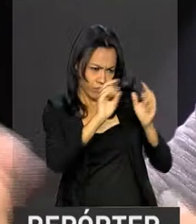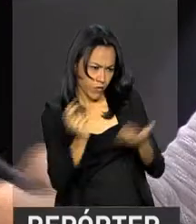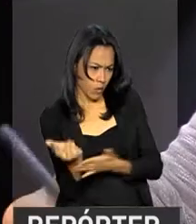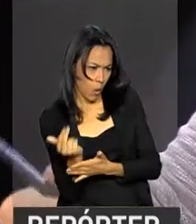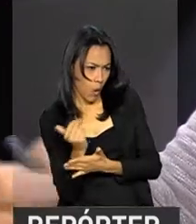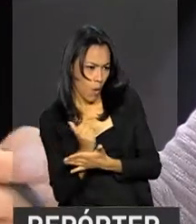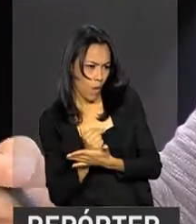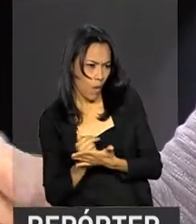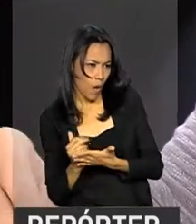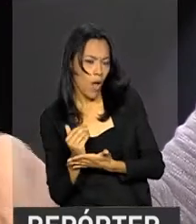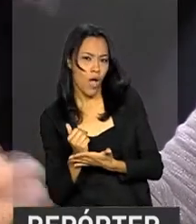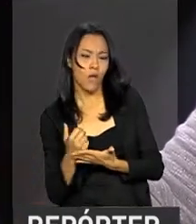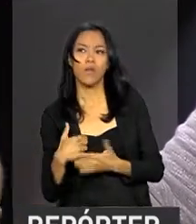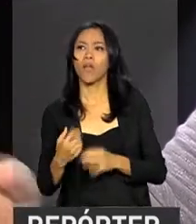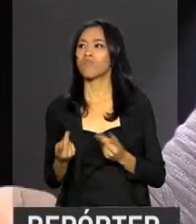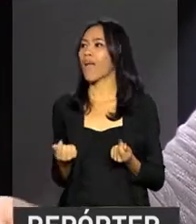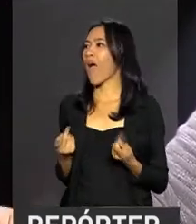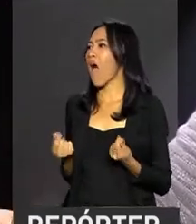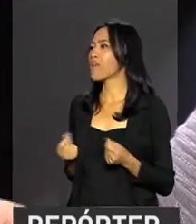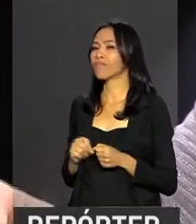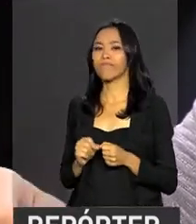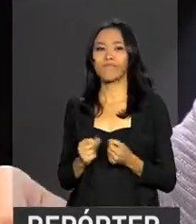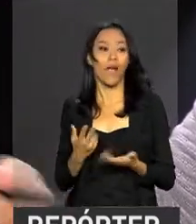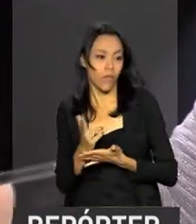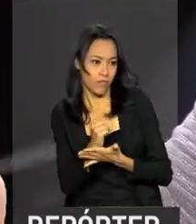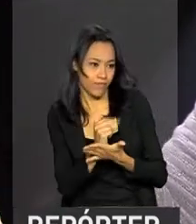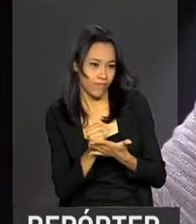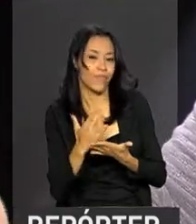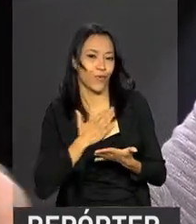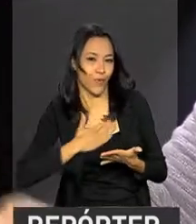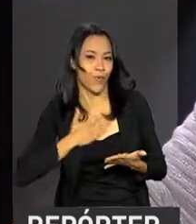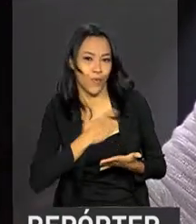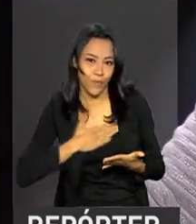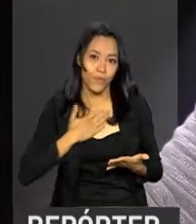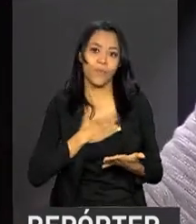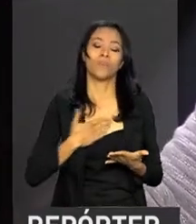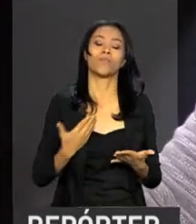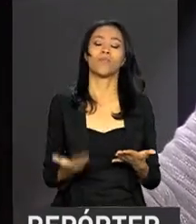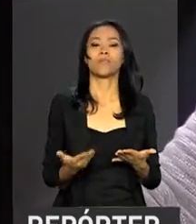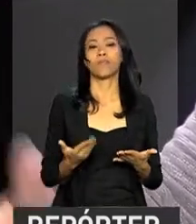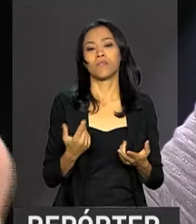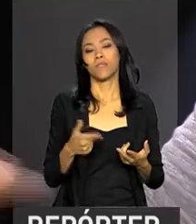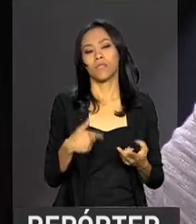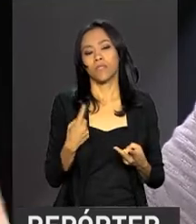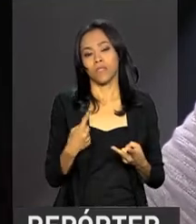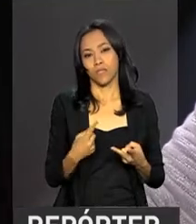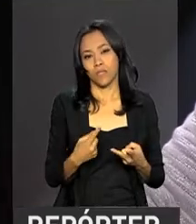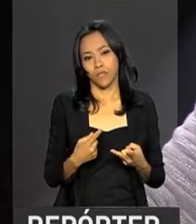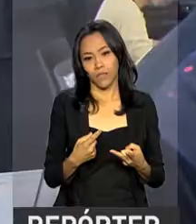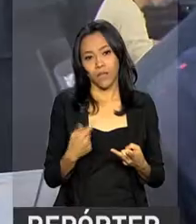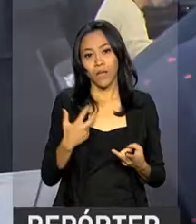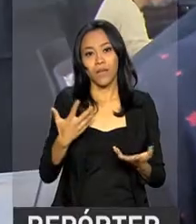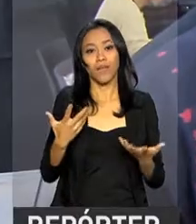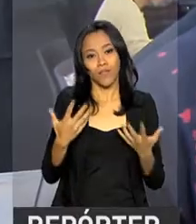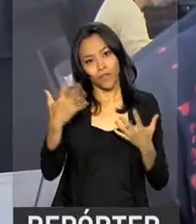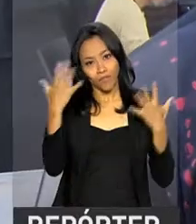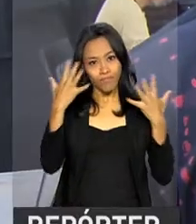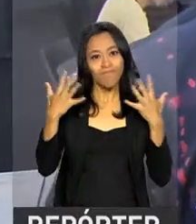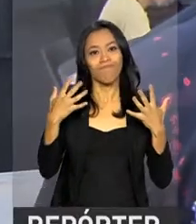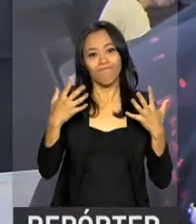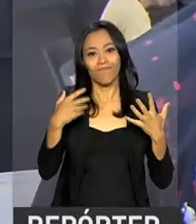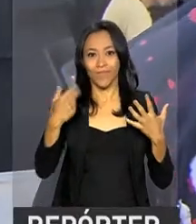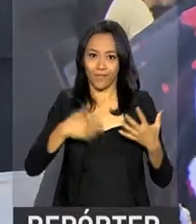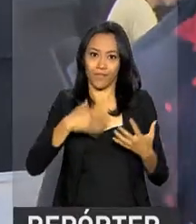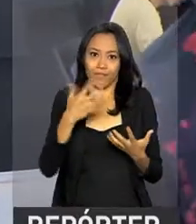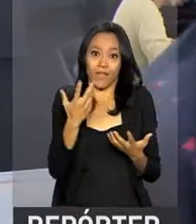tenho nada para fazer, eu faço desenhos. Aí, tipo, isso ocupa o meu tempo. O professor, que já